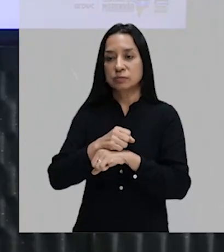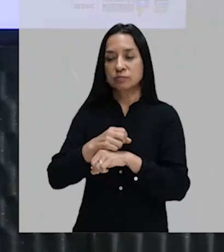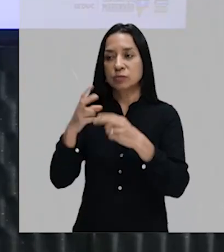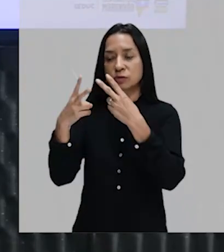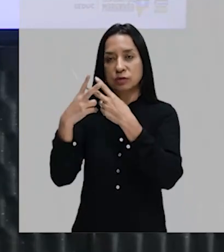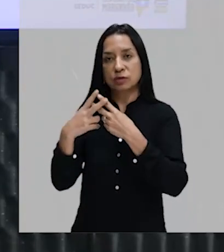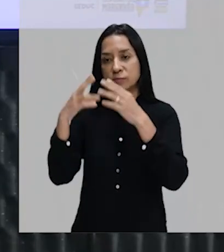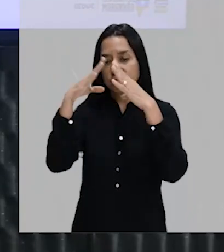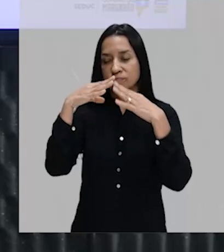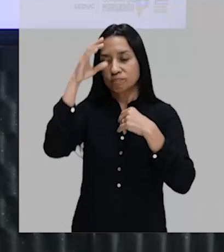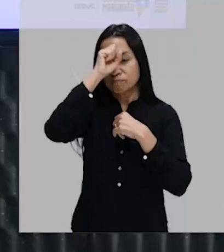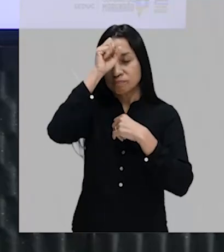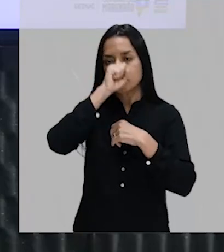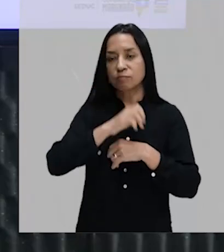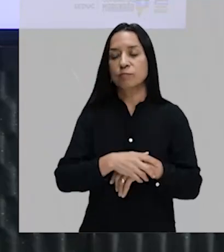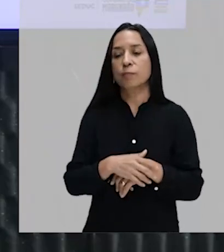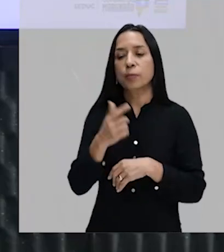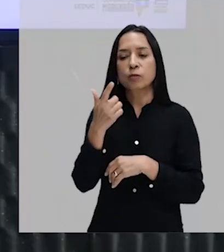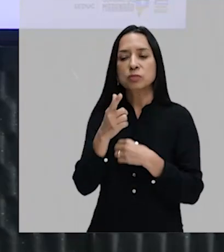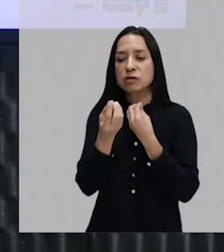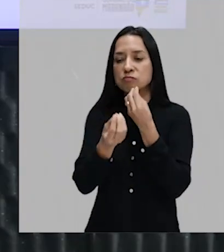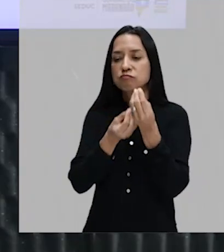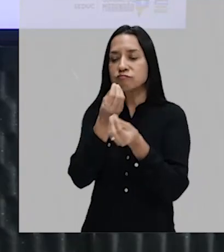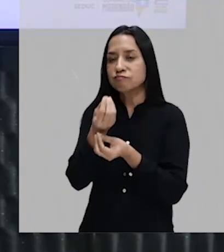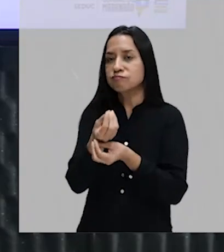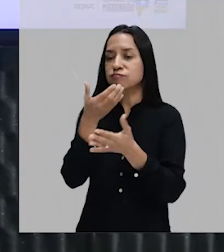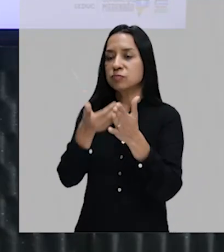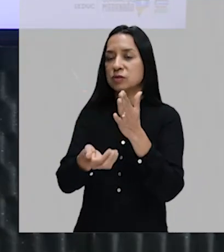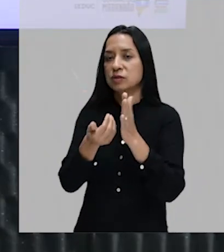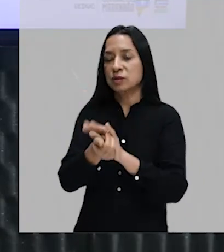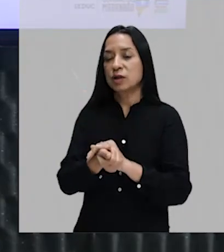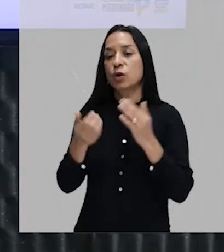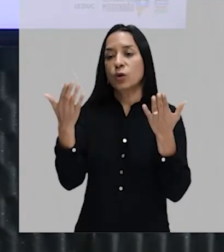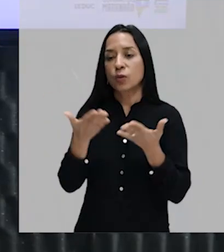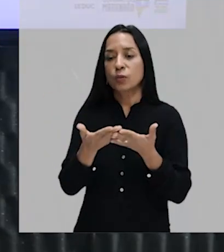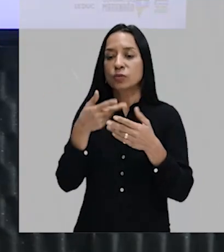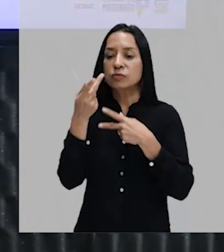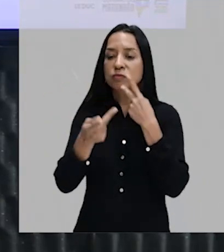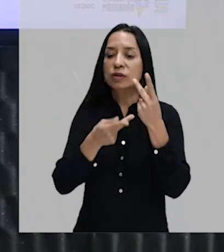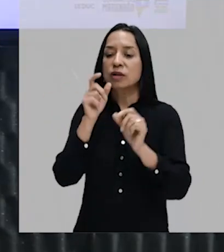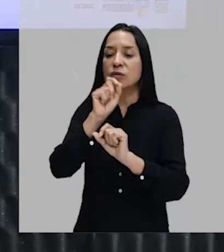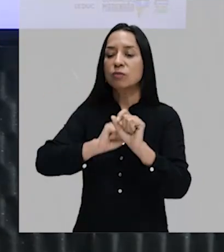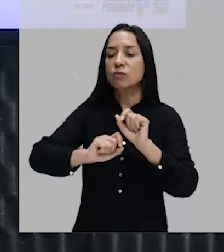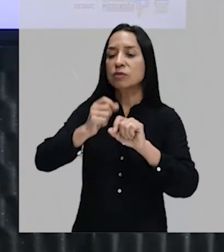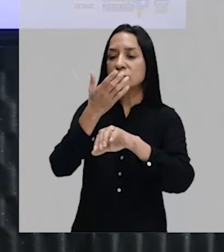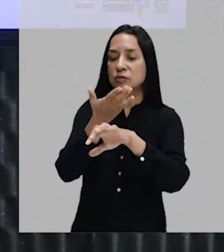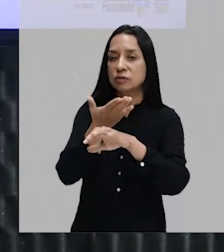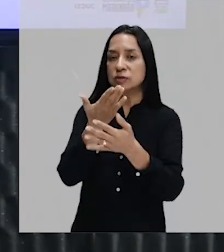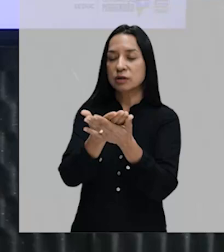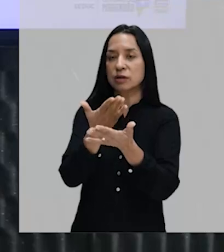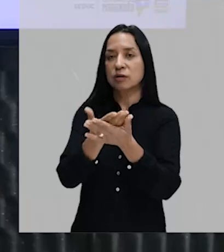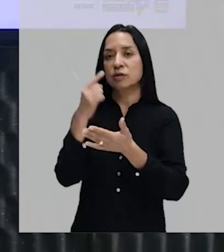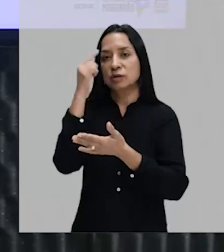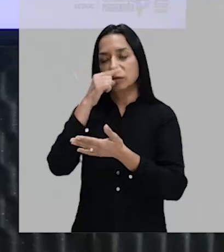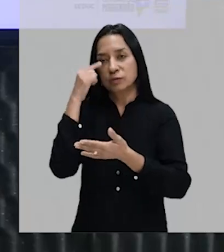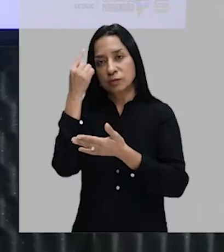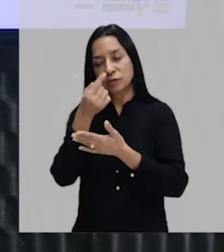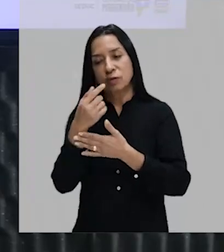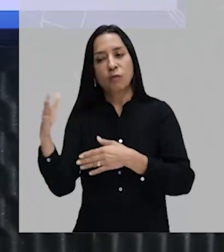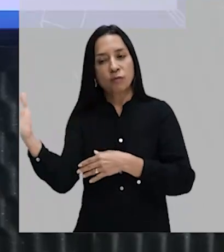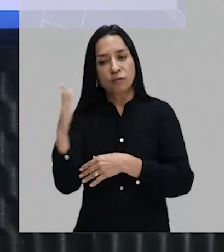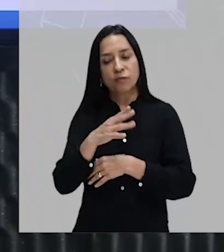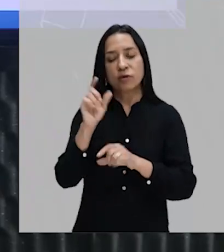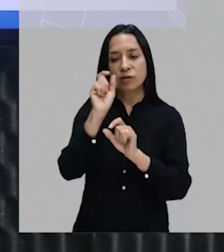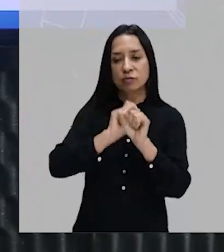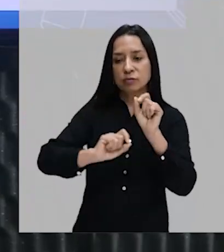Fique em Casa Aprendendo. Então, não tem desculpa, galera. E hoje vamos falar sobre o que na aula de espanhol? Vem comigo que nós vamos falar sobre